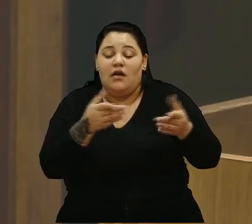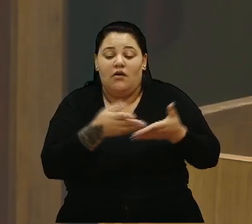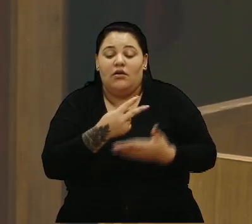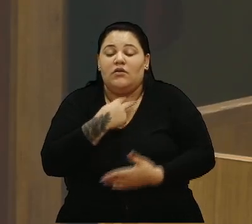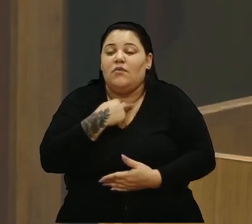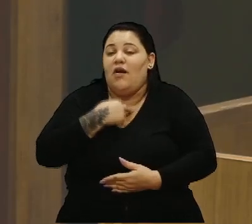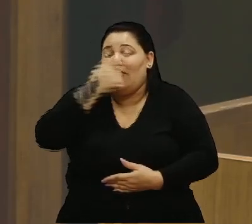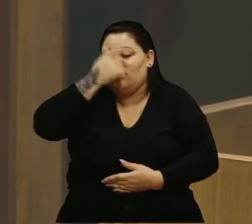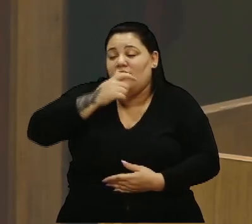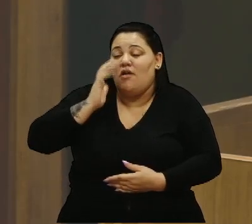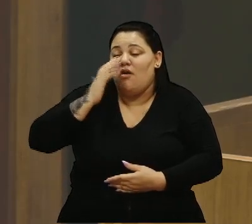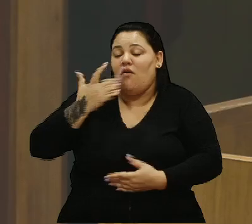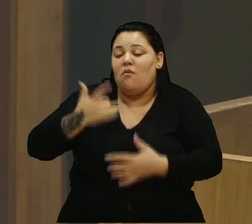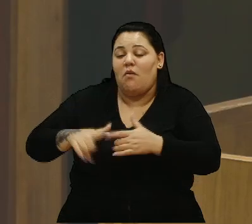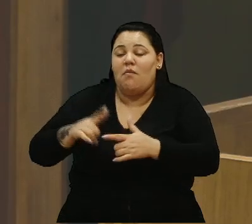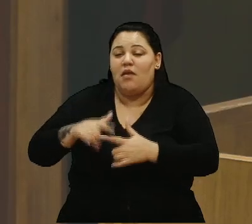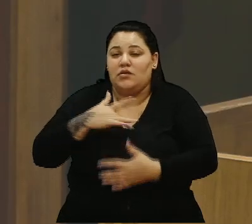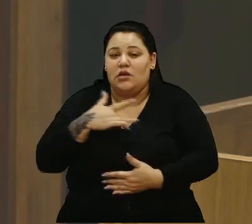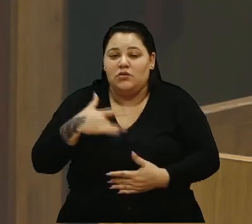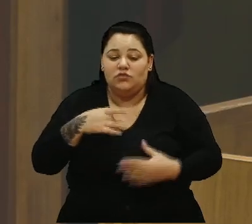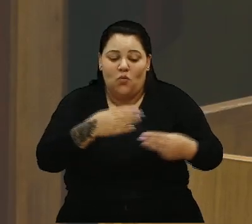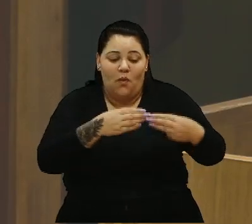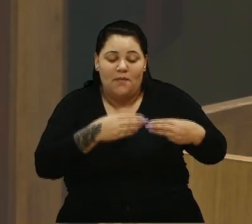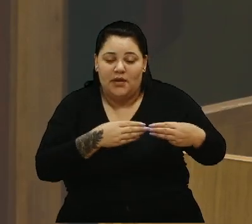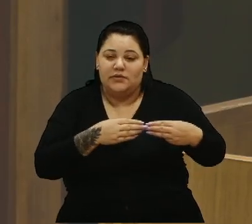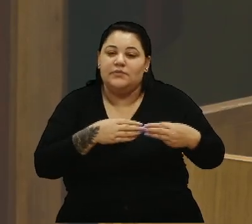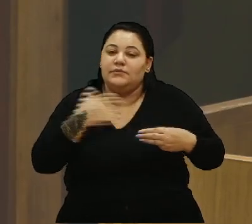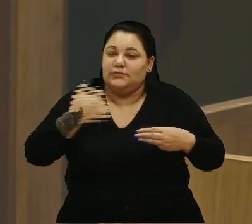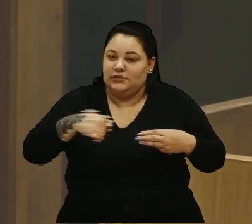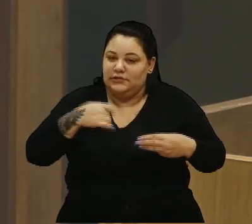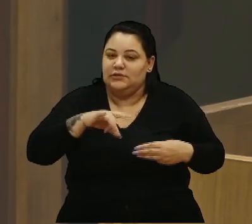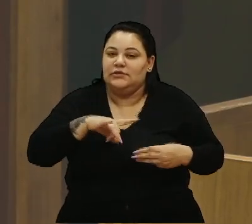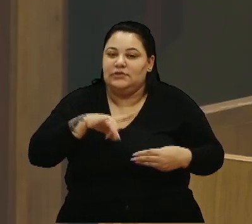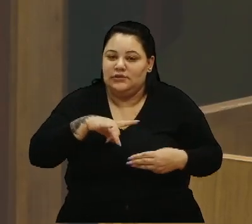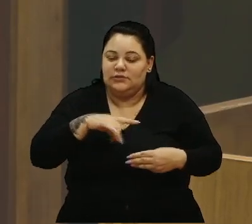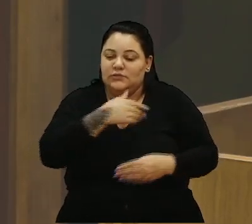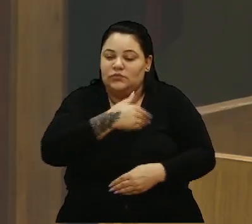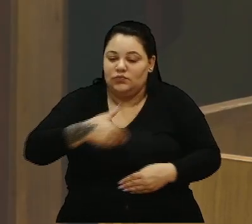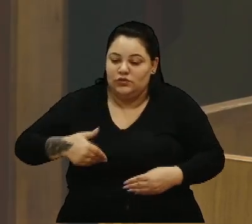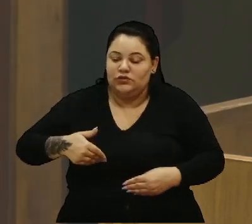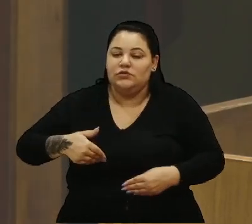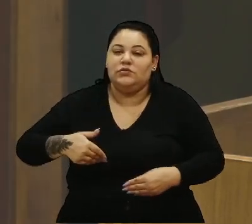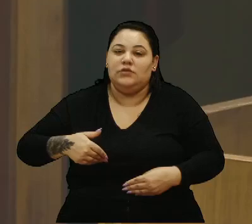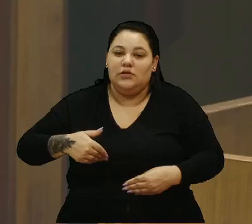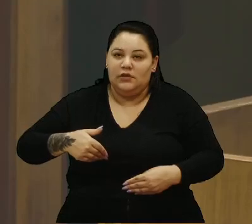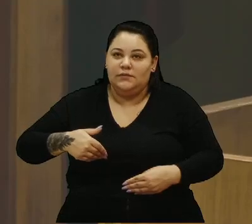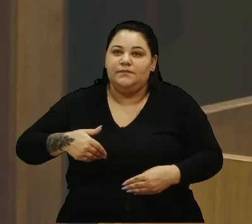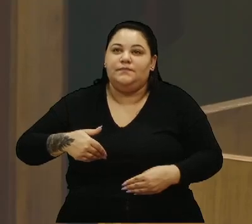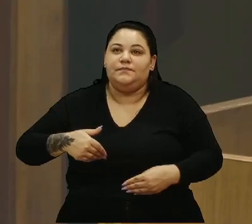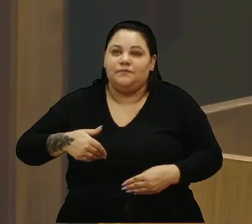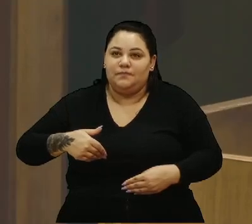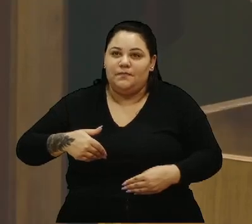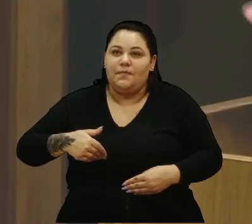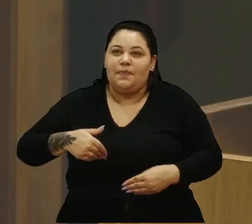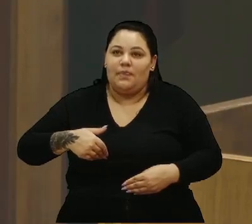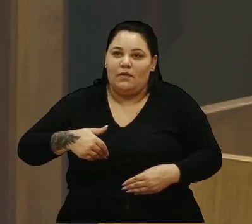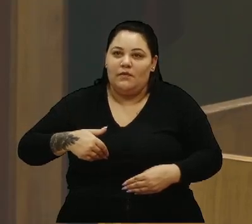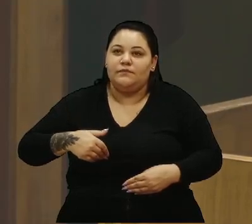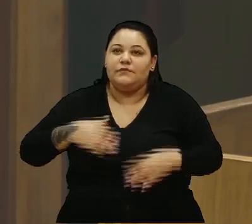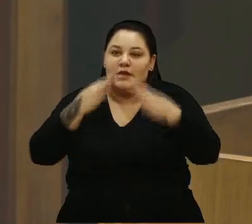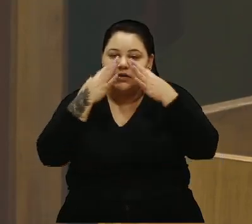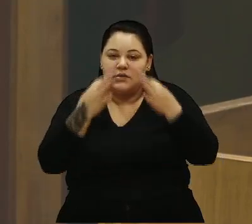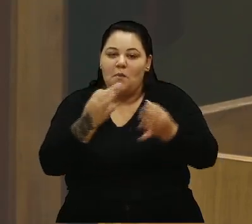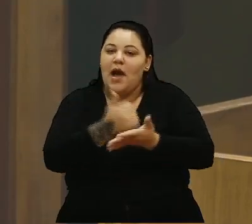resolver o problema da saúde com emenda parlamentar. Precisamos de política pública na atenção básica, resolver a questão de saúde para ter mais